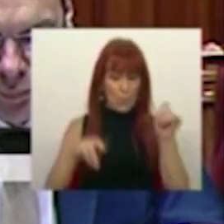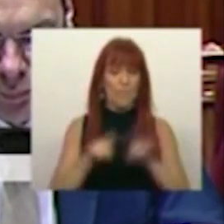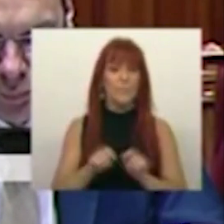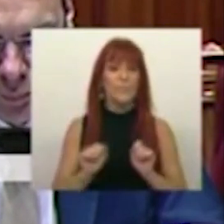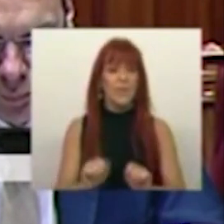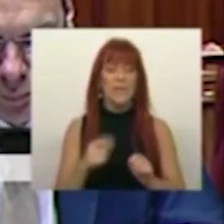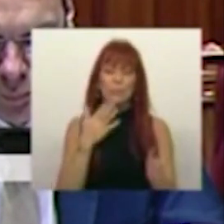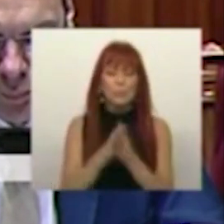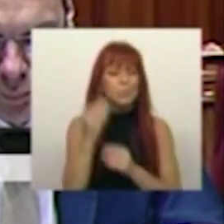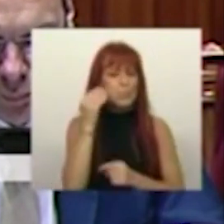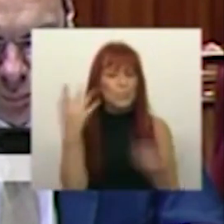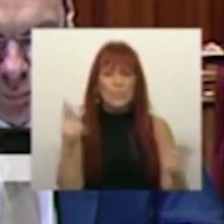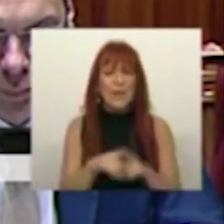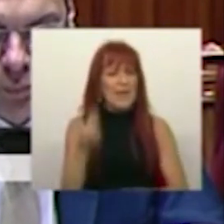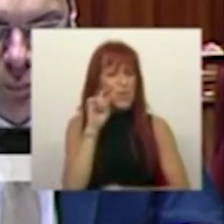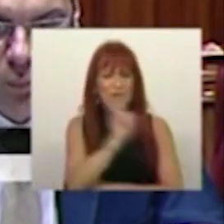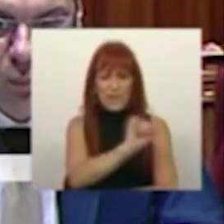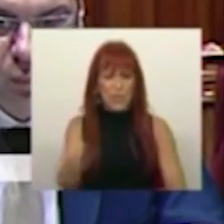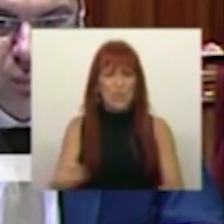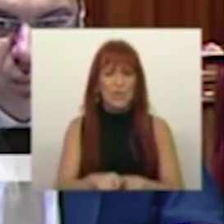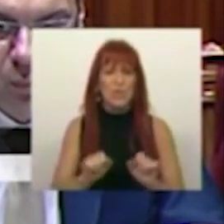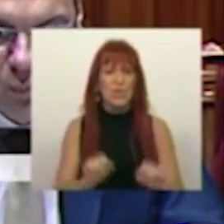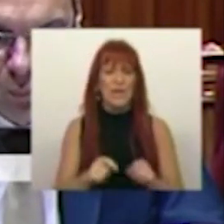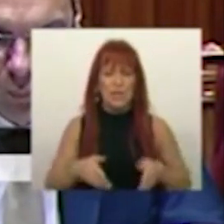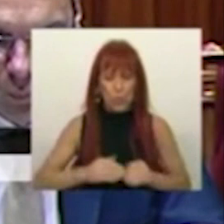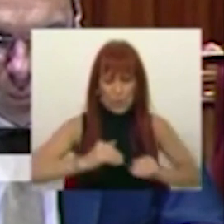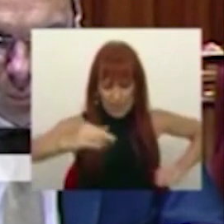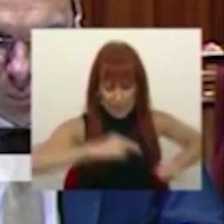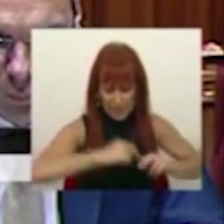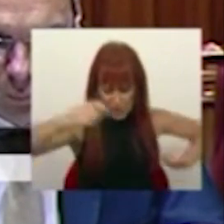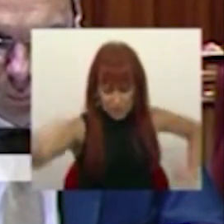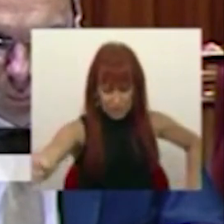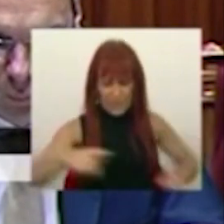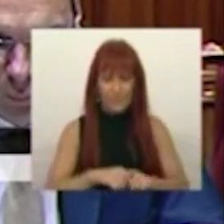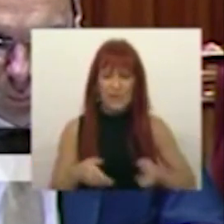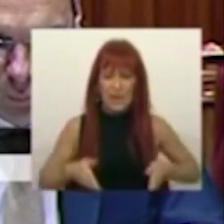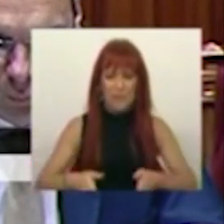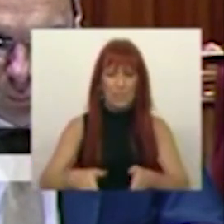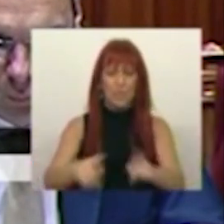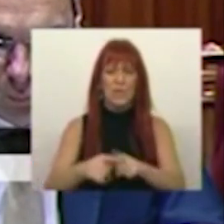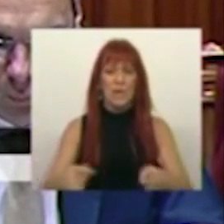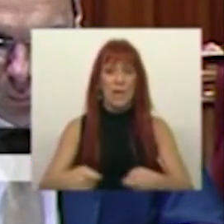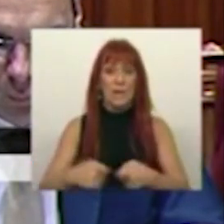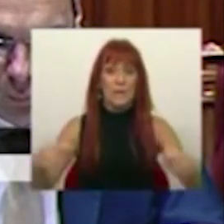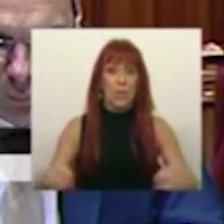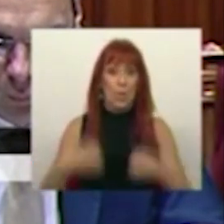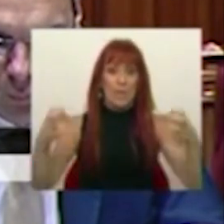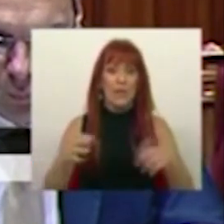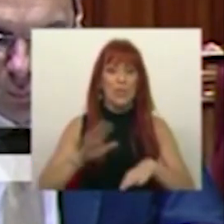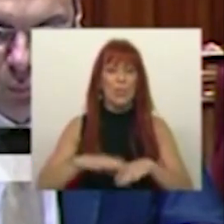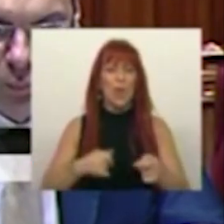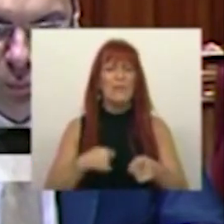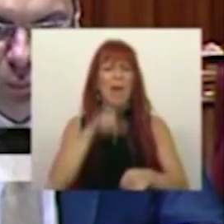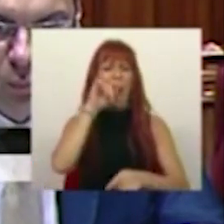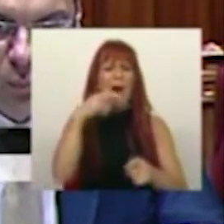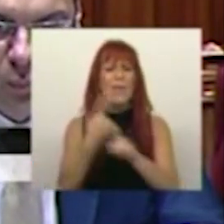sua exploração, da sua segurança, da dimensão da pista, dos riscos de conflito com a avifauna, com todas